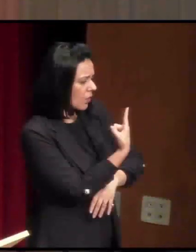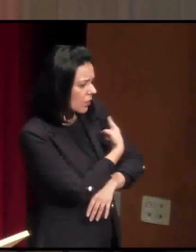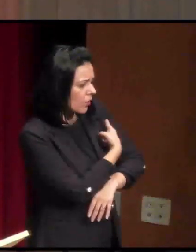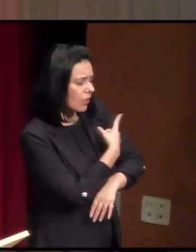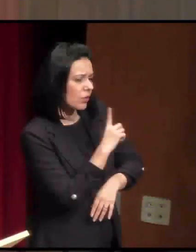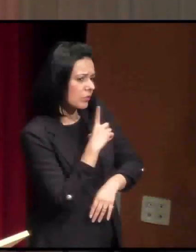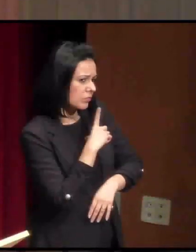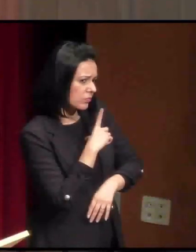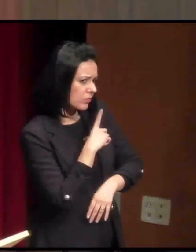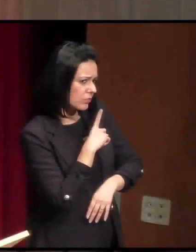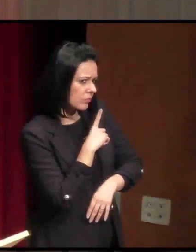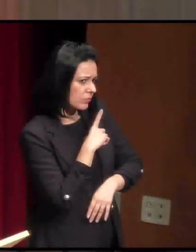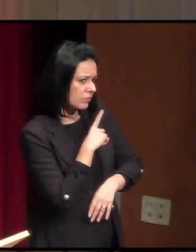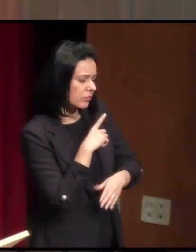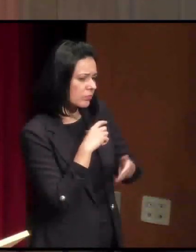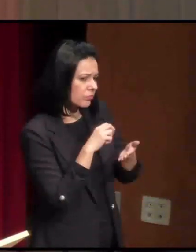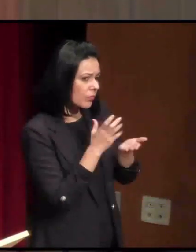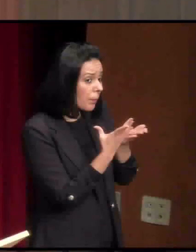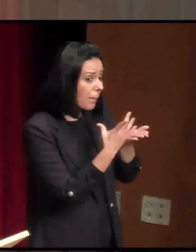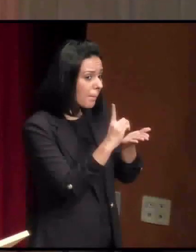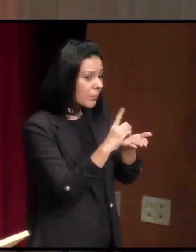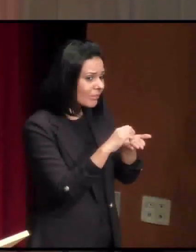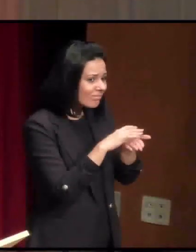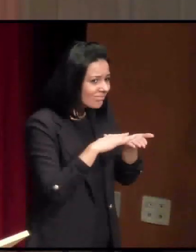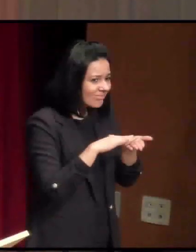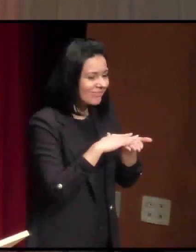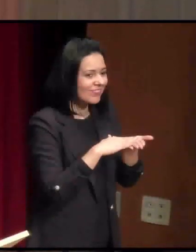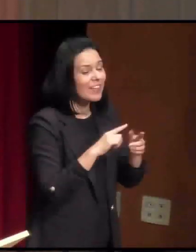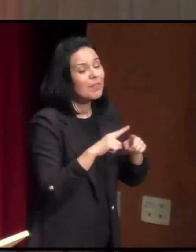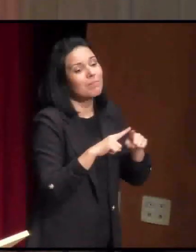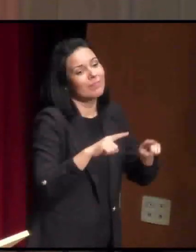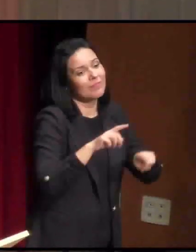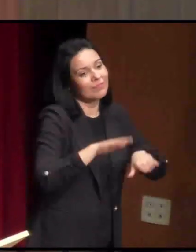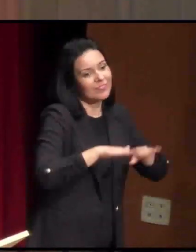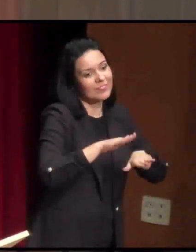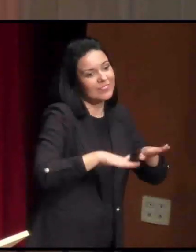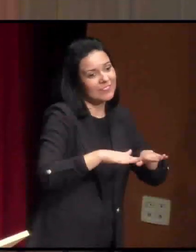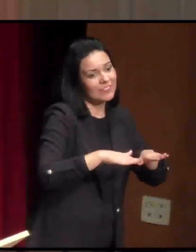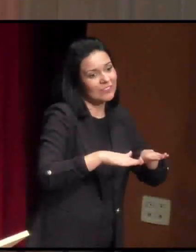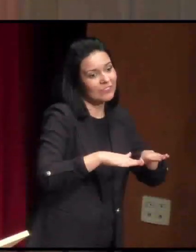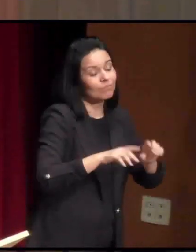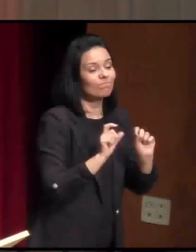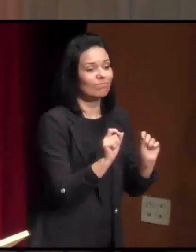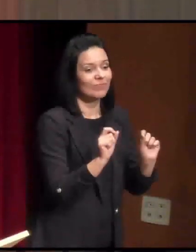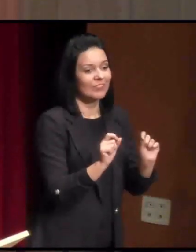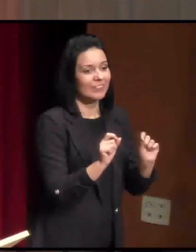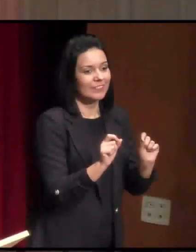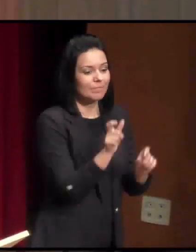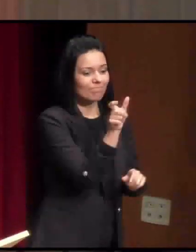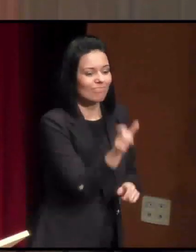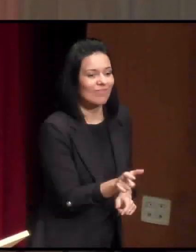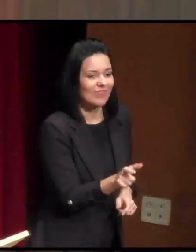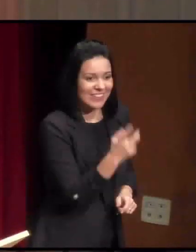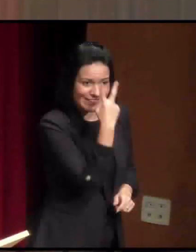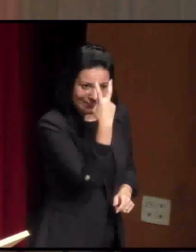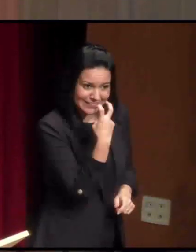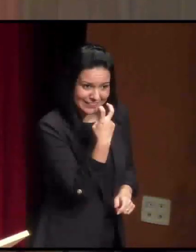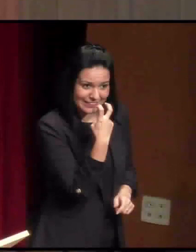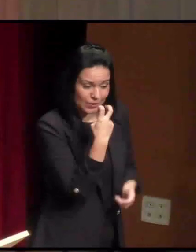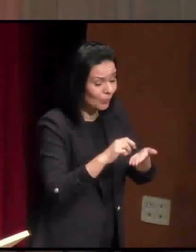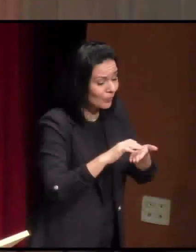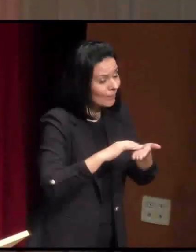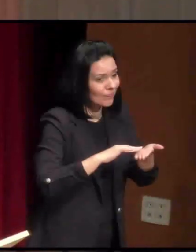exemplo, temos a Bíblia em Braille, mas muitas pessoas cegas não sabem ler o Braille. Tem o